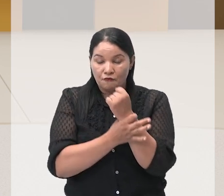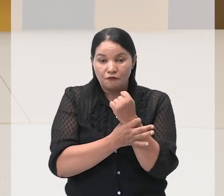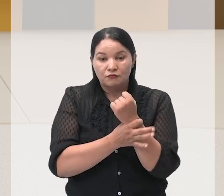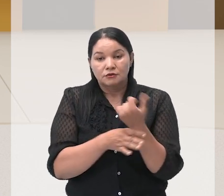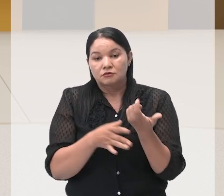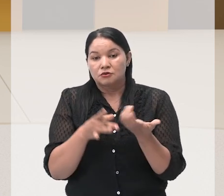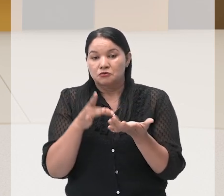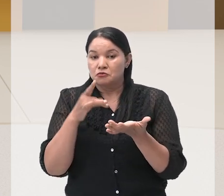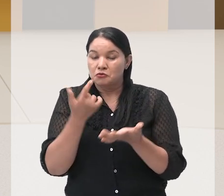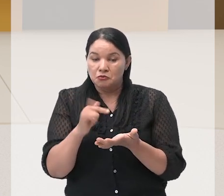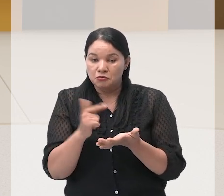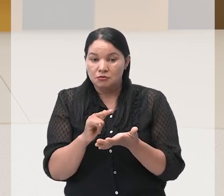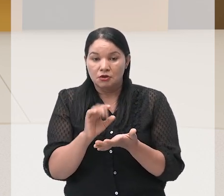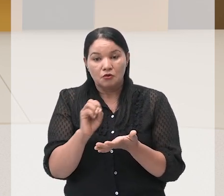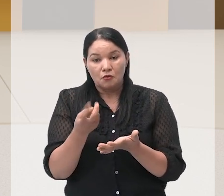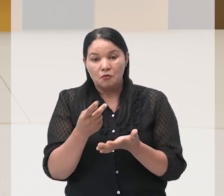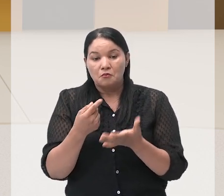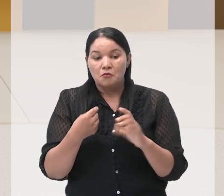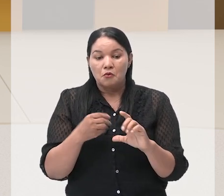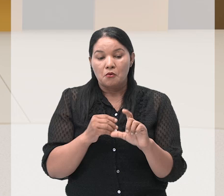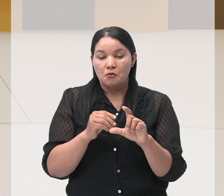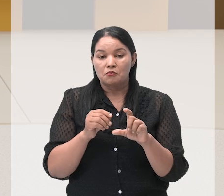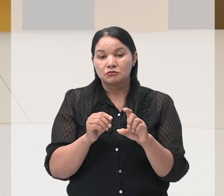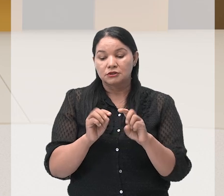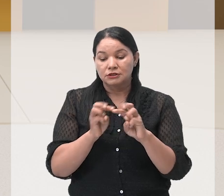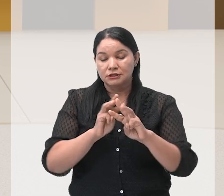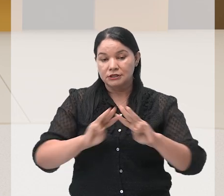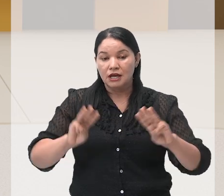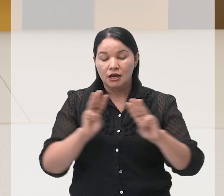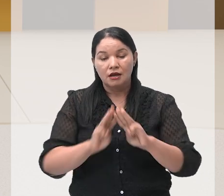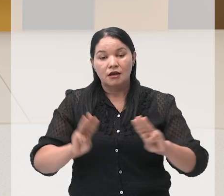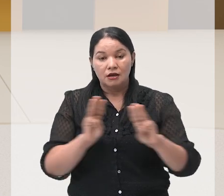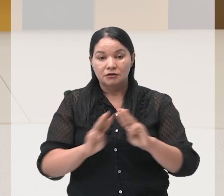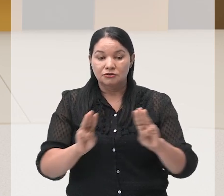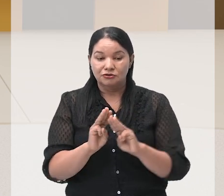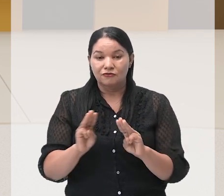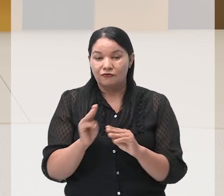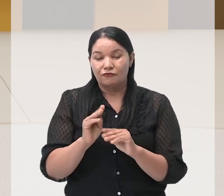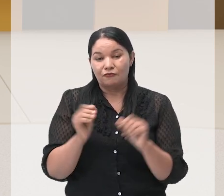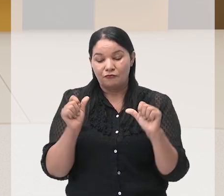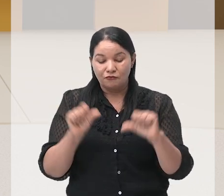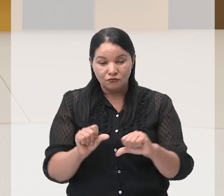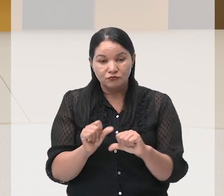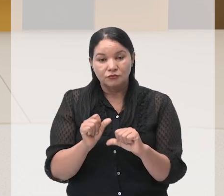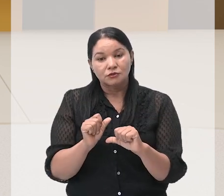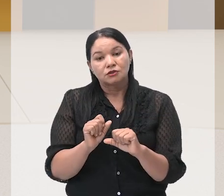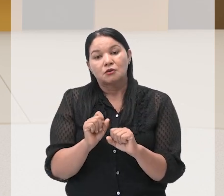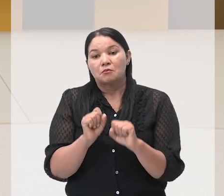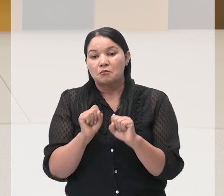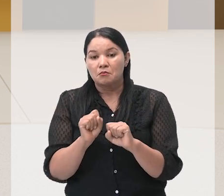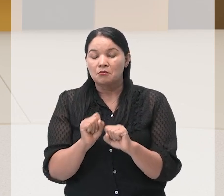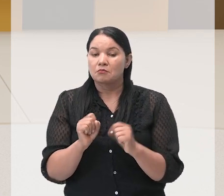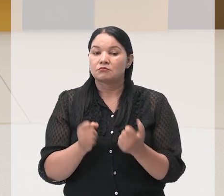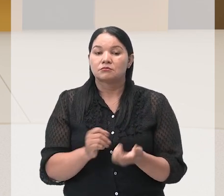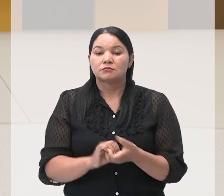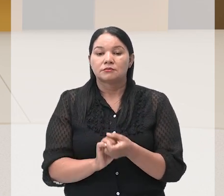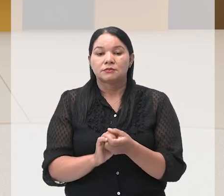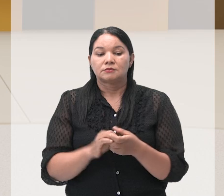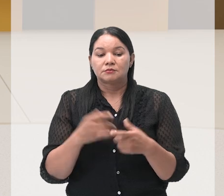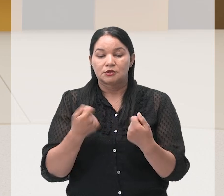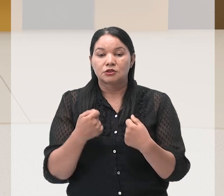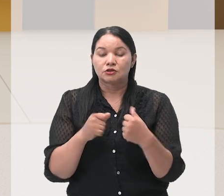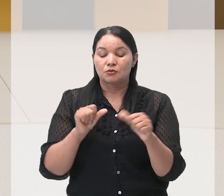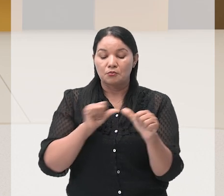de baixa credibilidade ou deturpam informações de fontes legítimas, uma